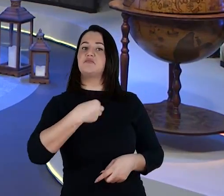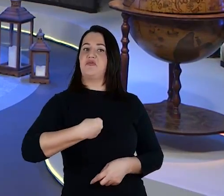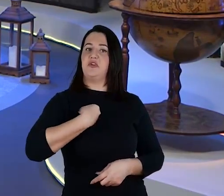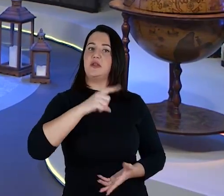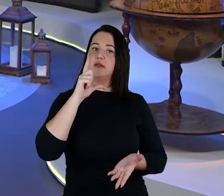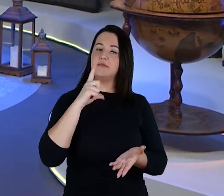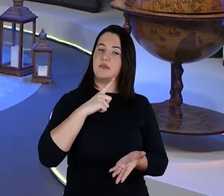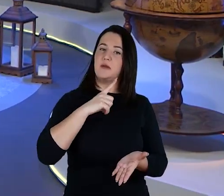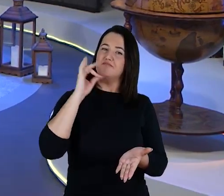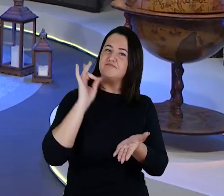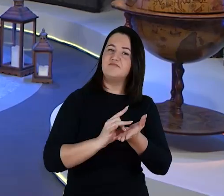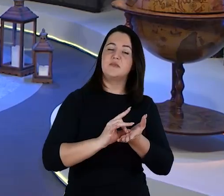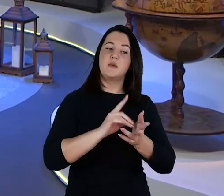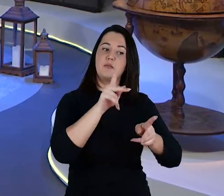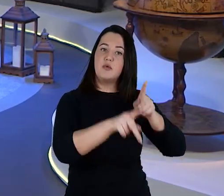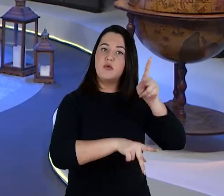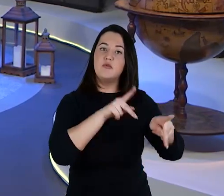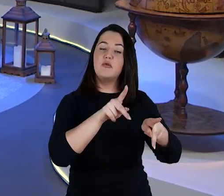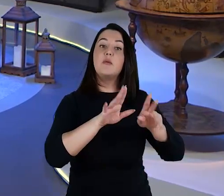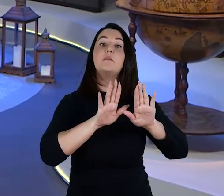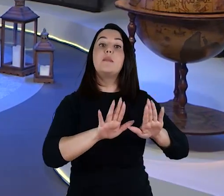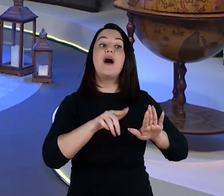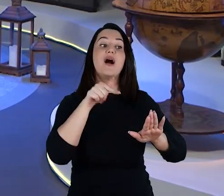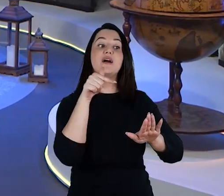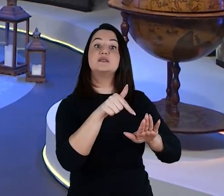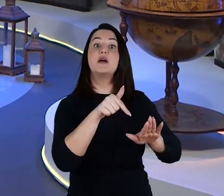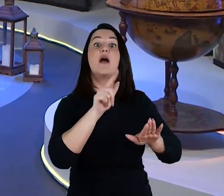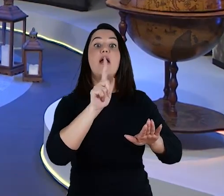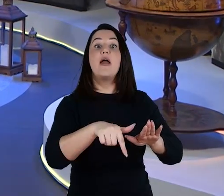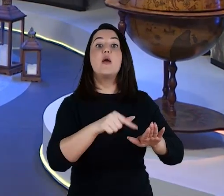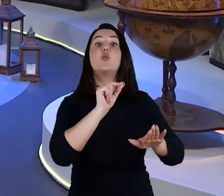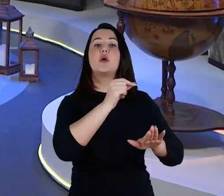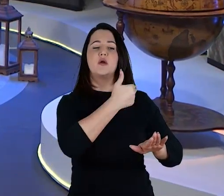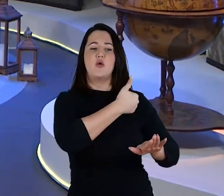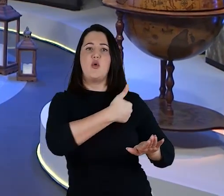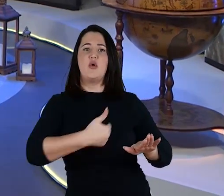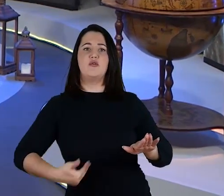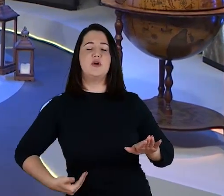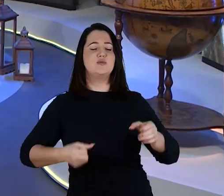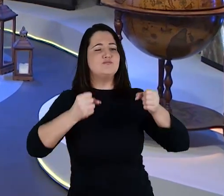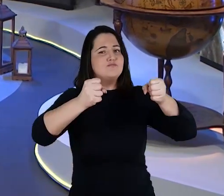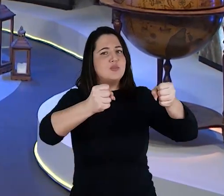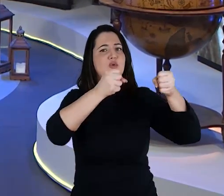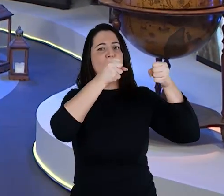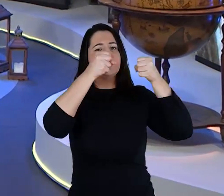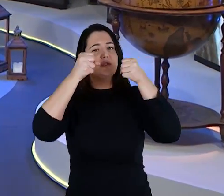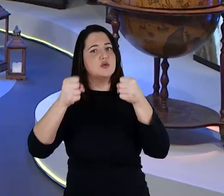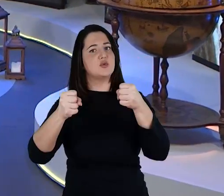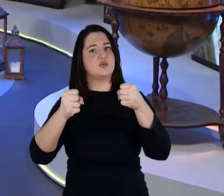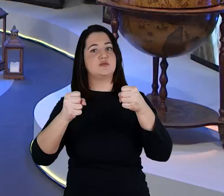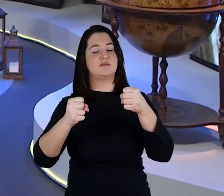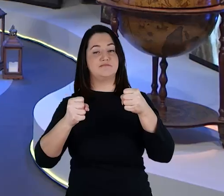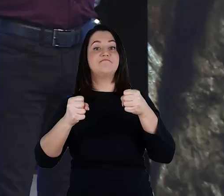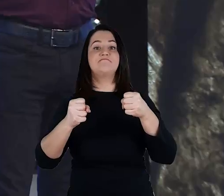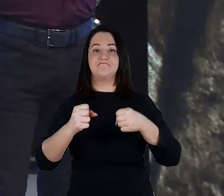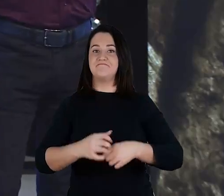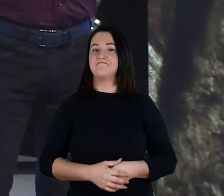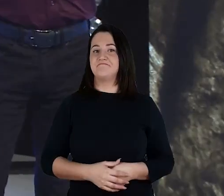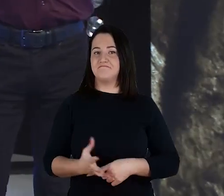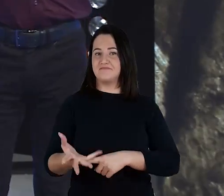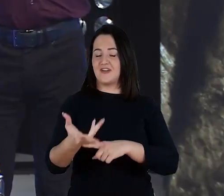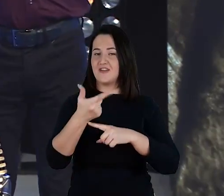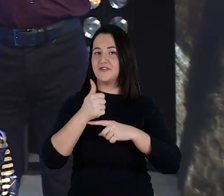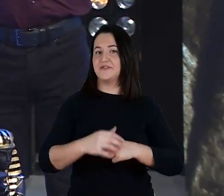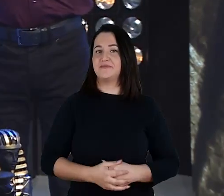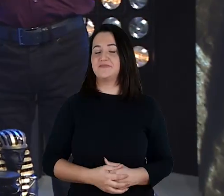também percebeu-se que eles ocuparam um lugar entre as grandes nações da antiguidade. Isso era formidável. É